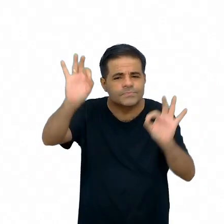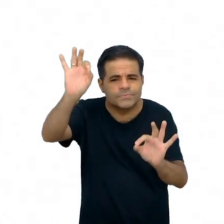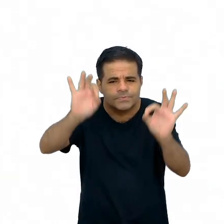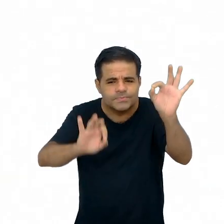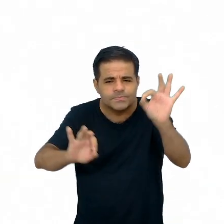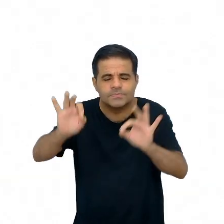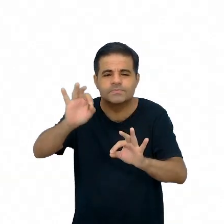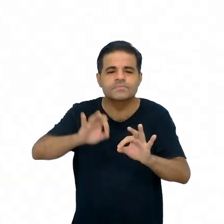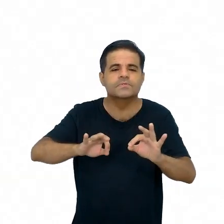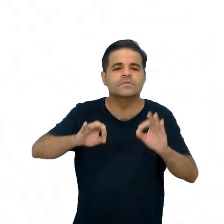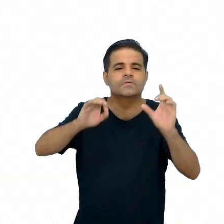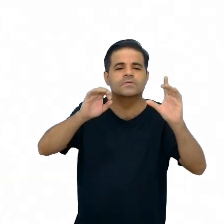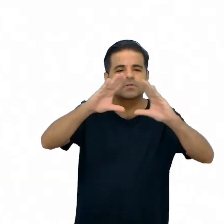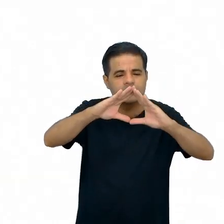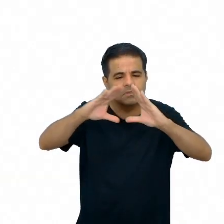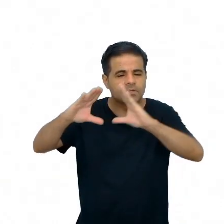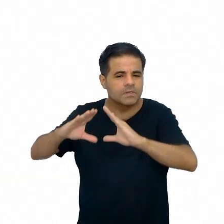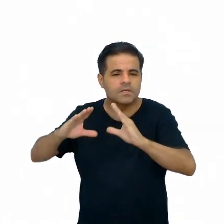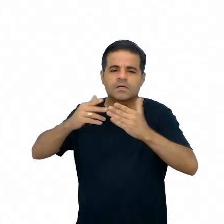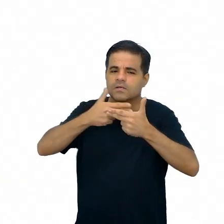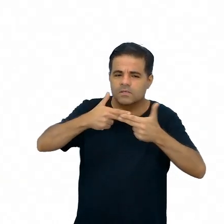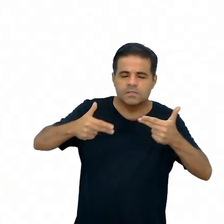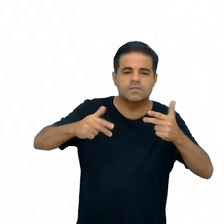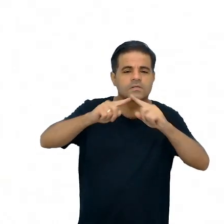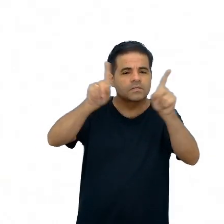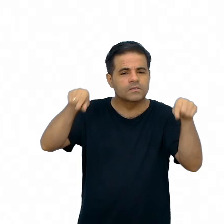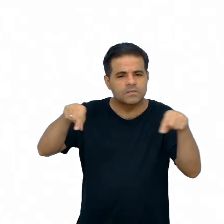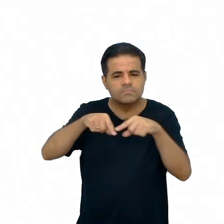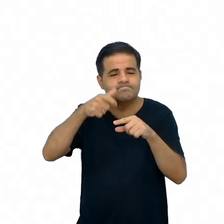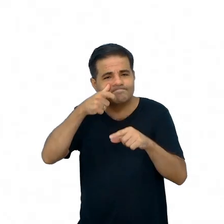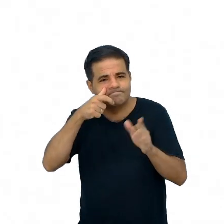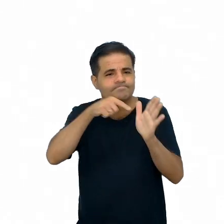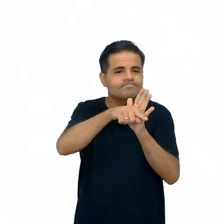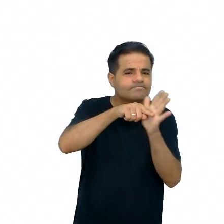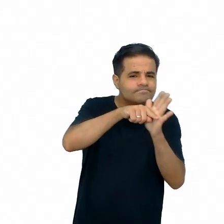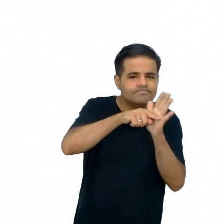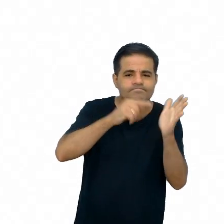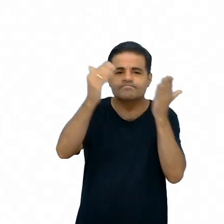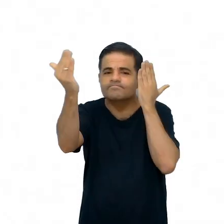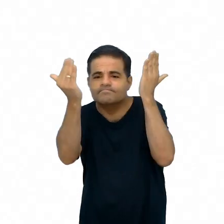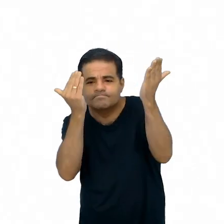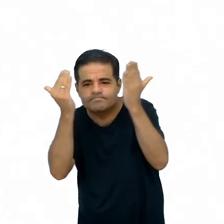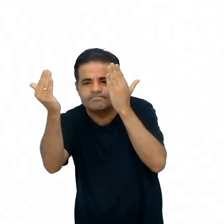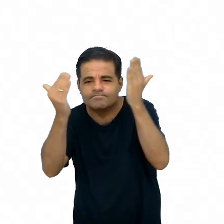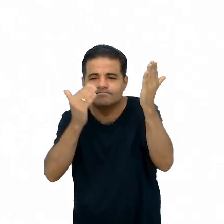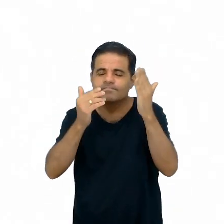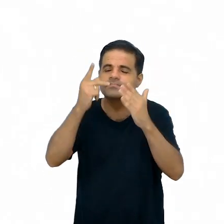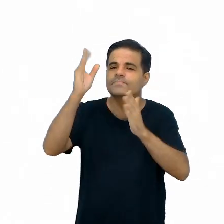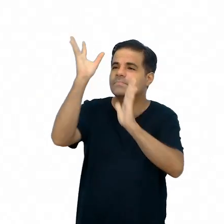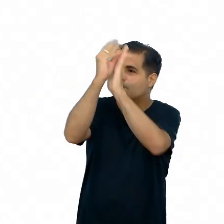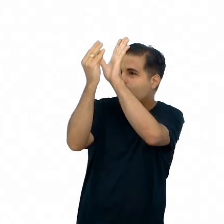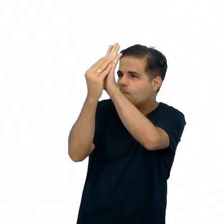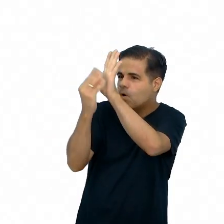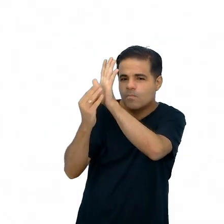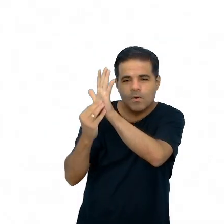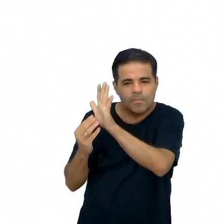né, os prismas, os cilindros, e analisar e comparar os seus